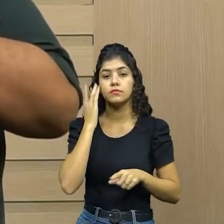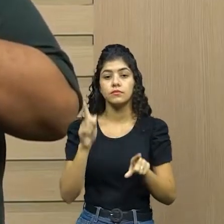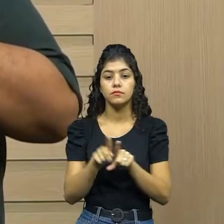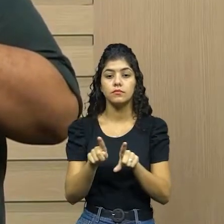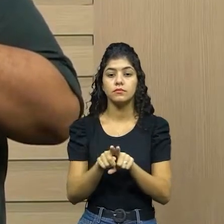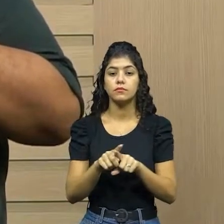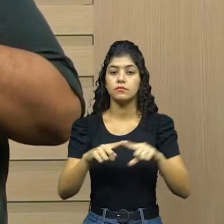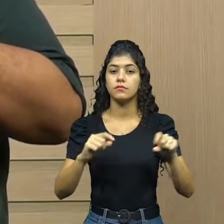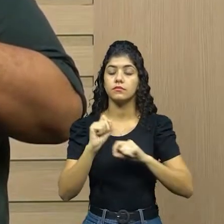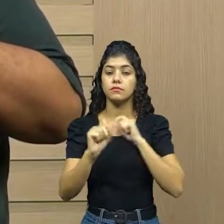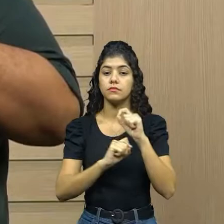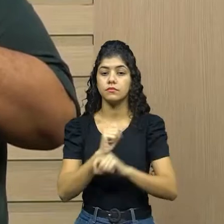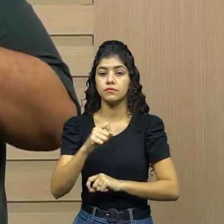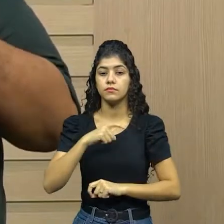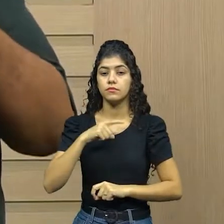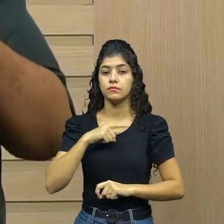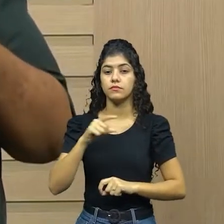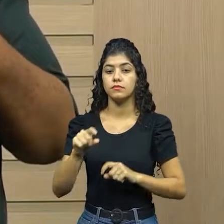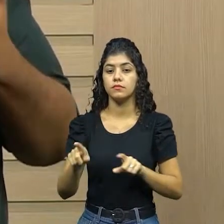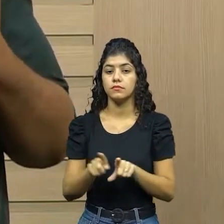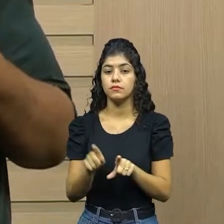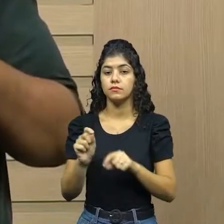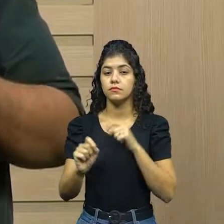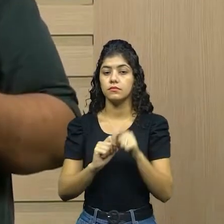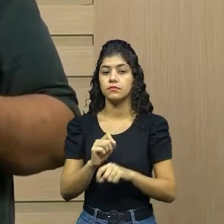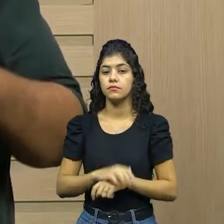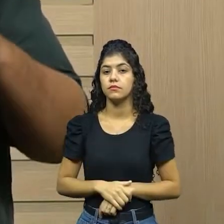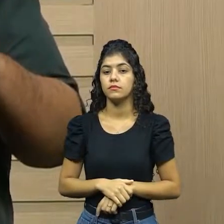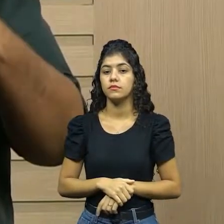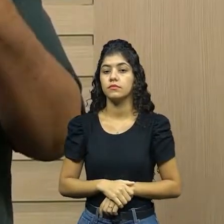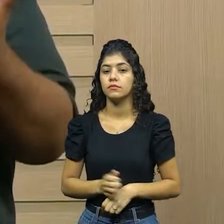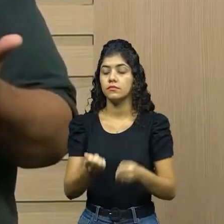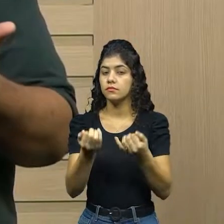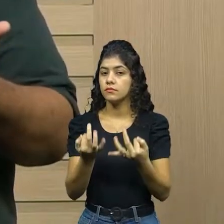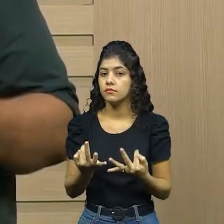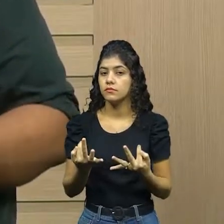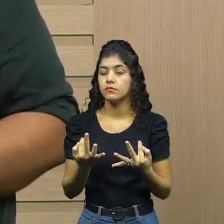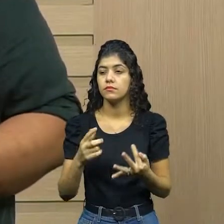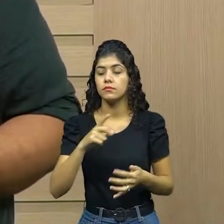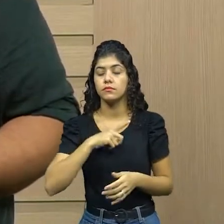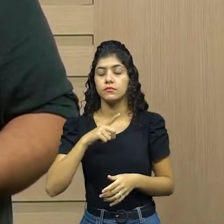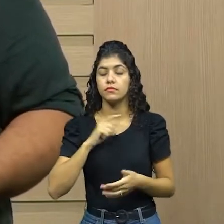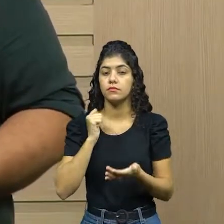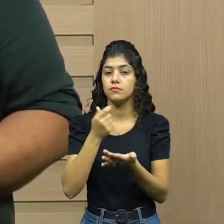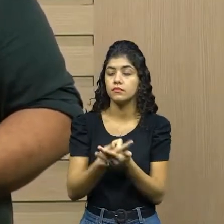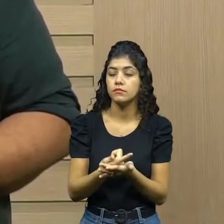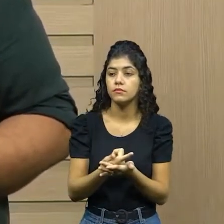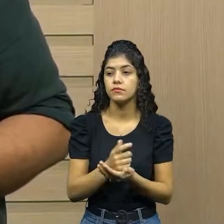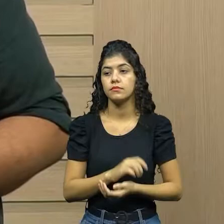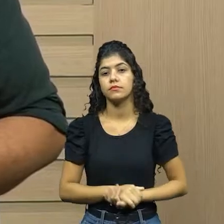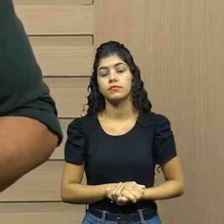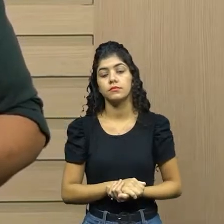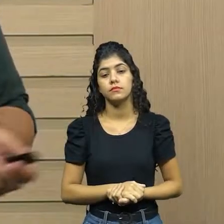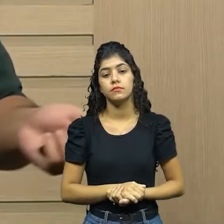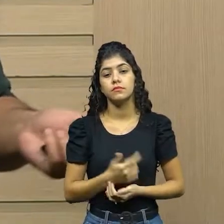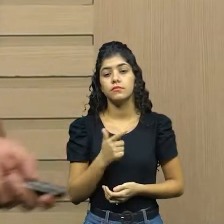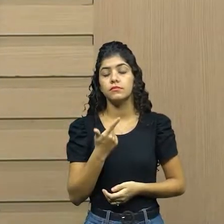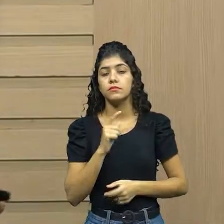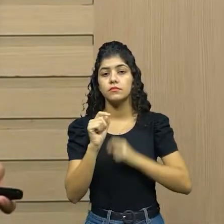eu desejar, por exemplo, ter uma Mercedes, isso não quer dizer que eu tenha a capacidade de comprá-la. Então, eu não se torno